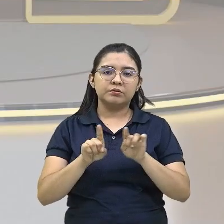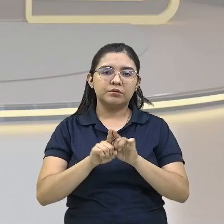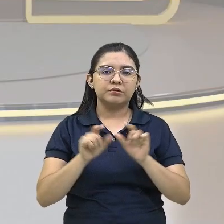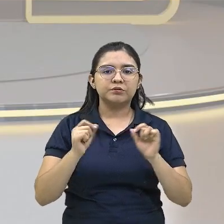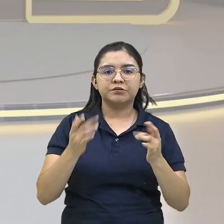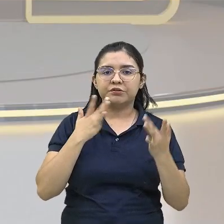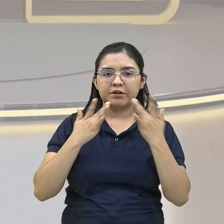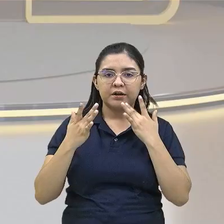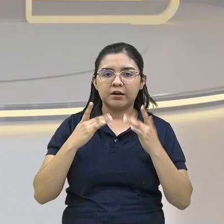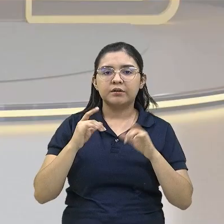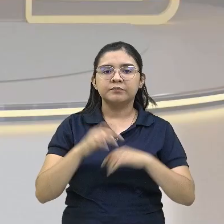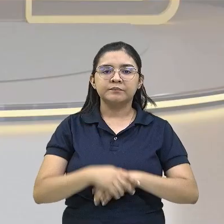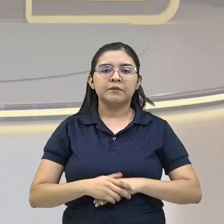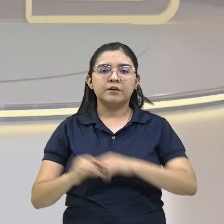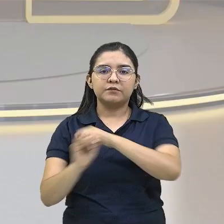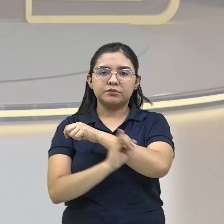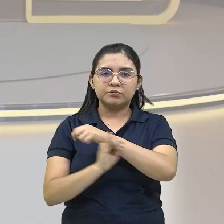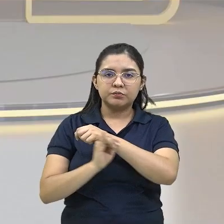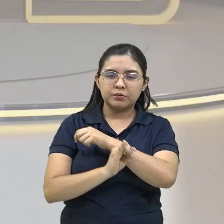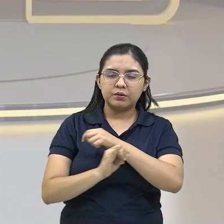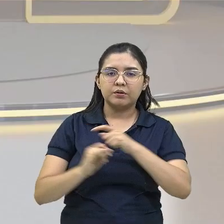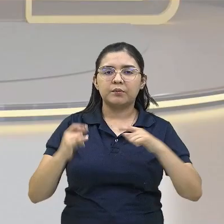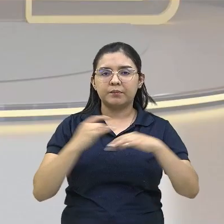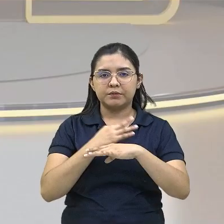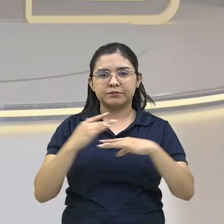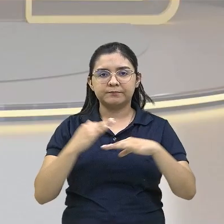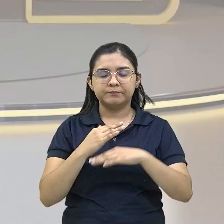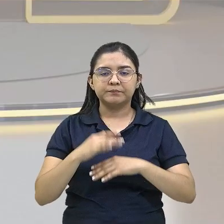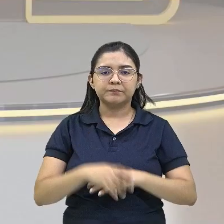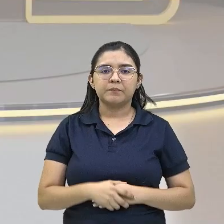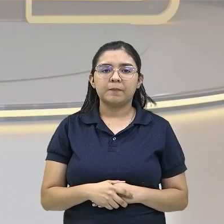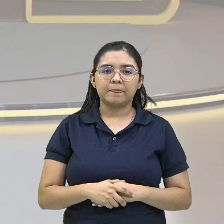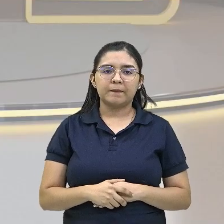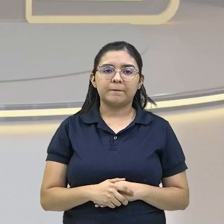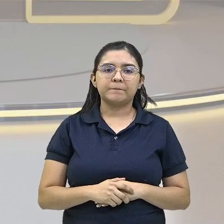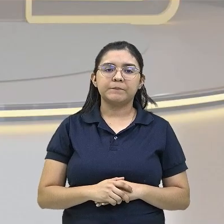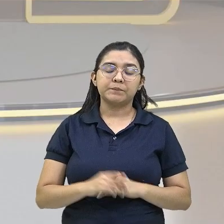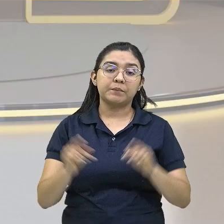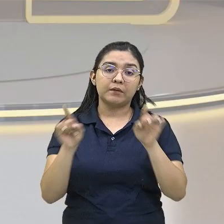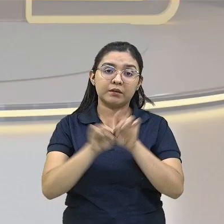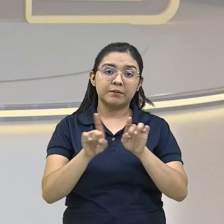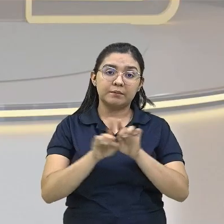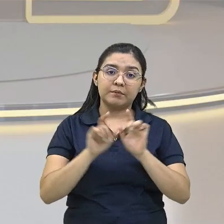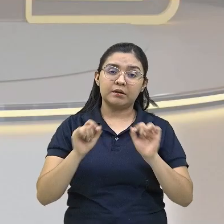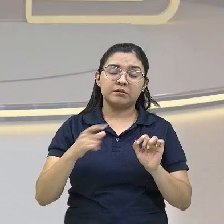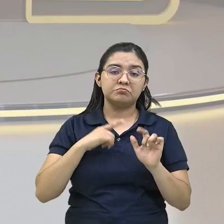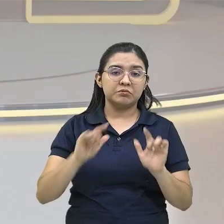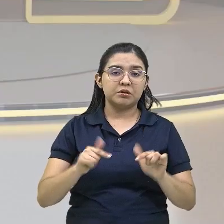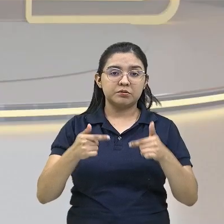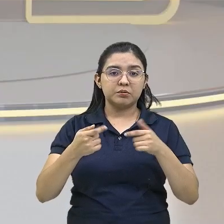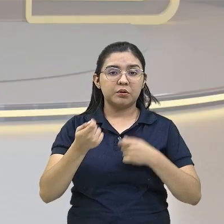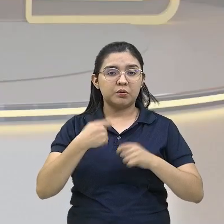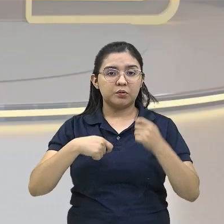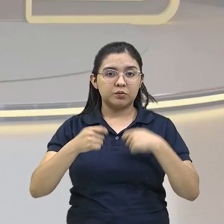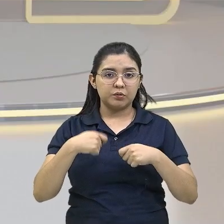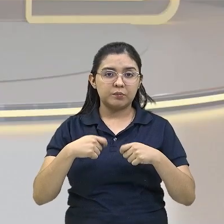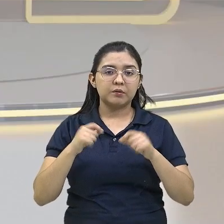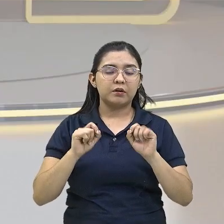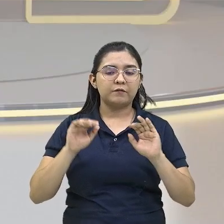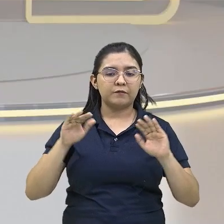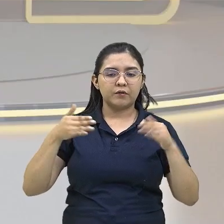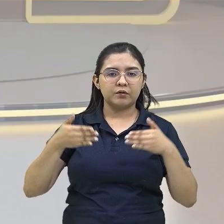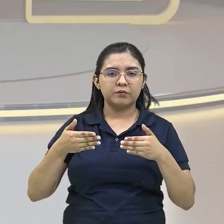Tudo isso faz parte desse processo de urbanização, né? Até então, aquelas atividades econômicas que antes eram